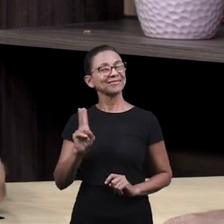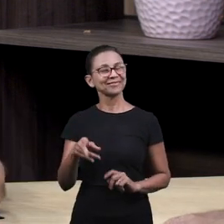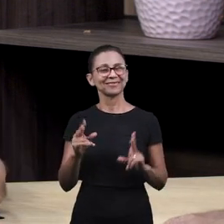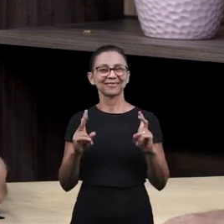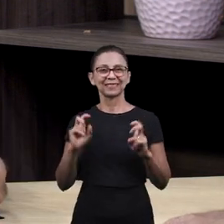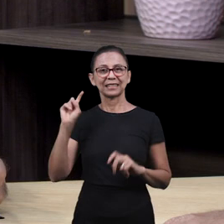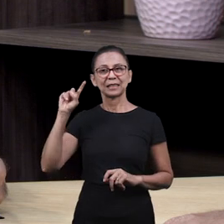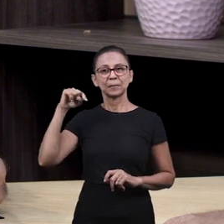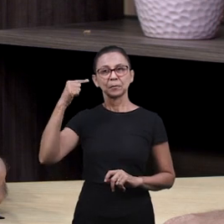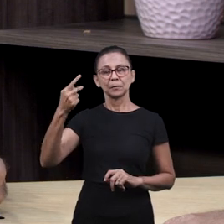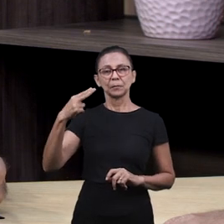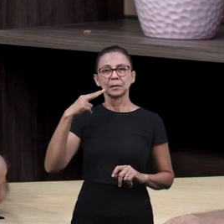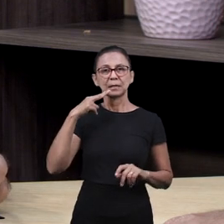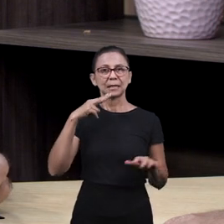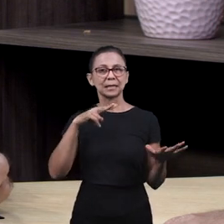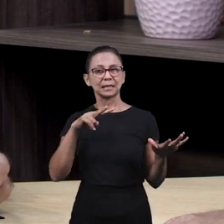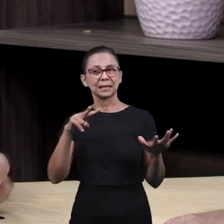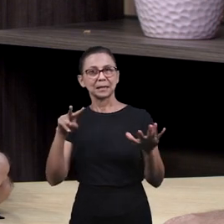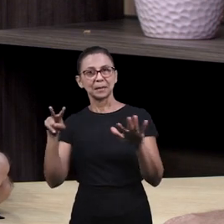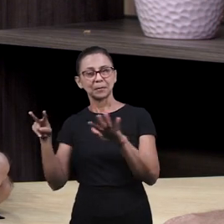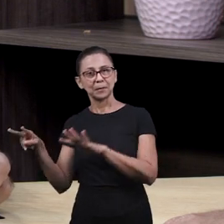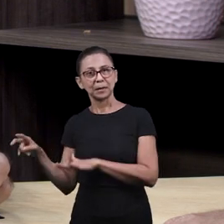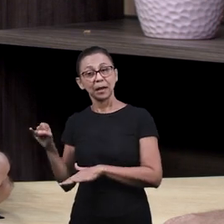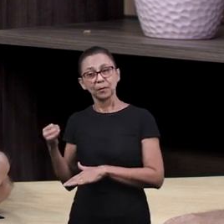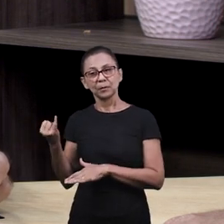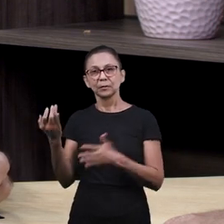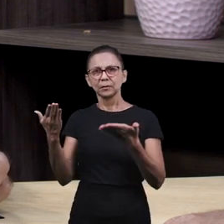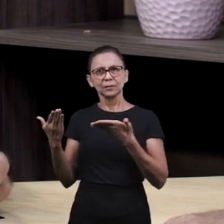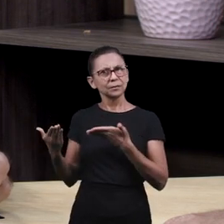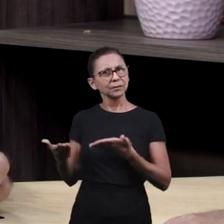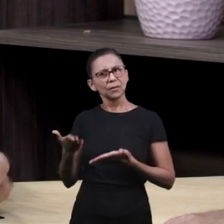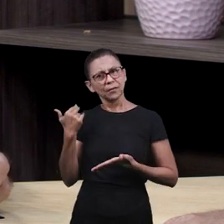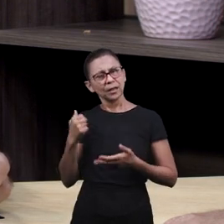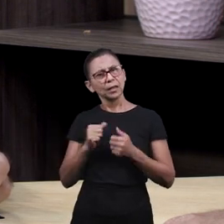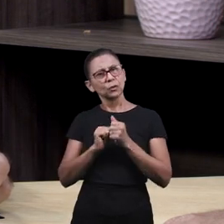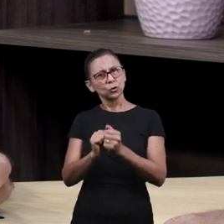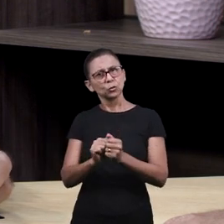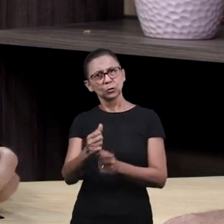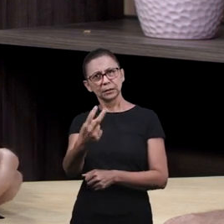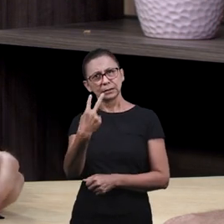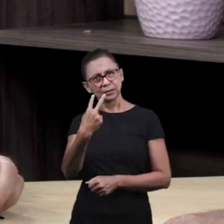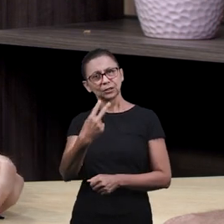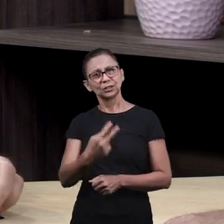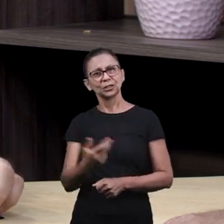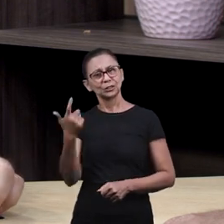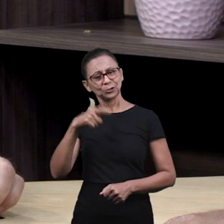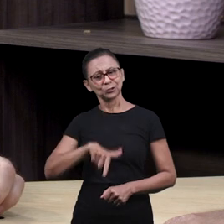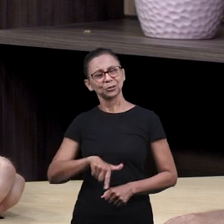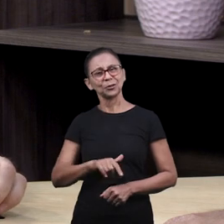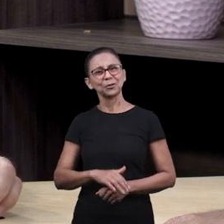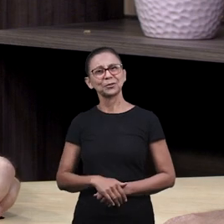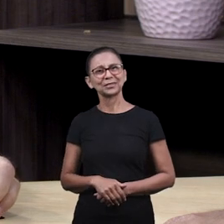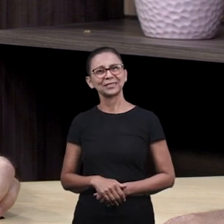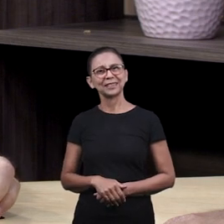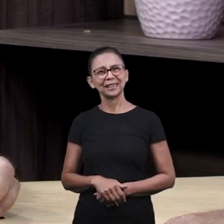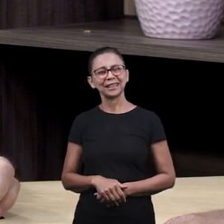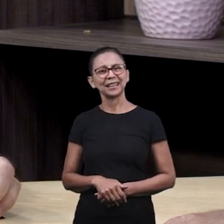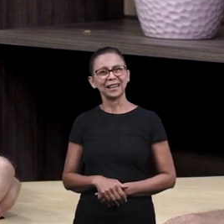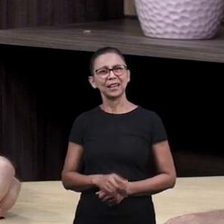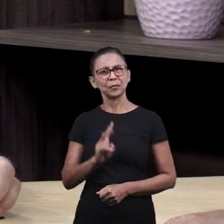nesse tema na próxima semana. Eu aproveito para convidar você a estarmos juntos mais uma vez na semana que vem,